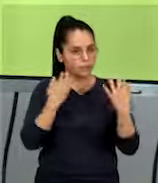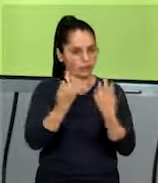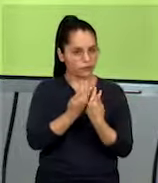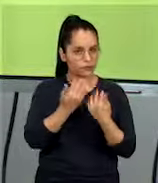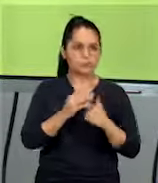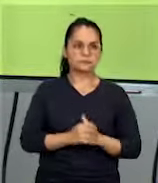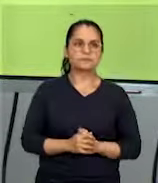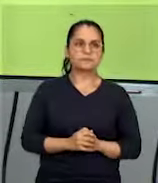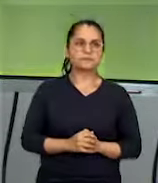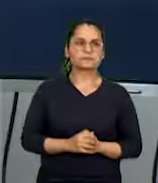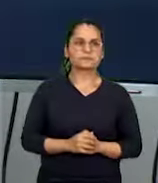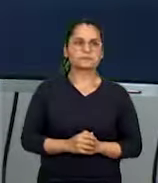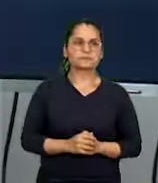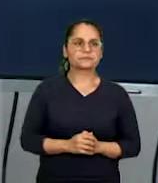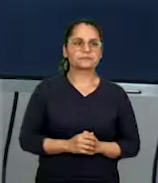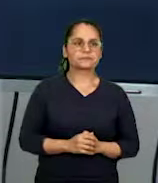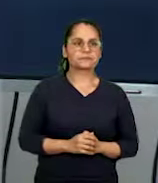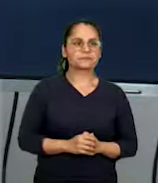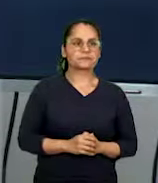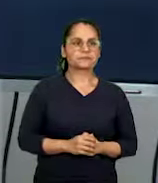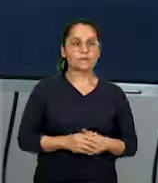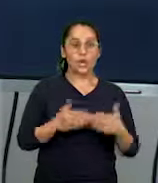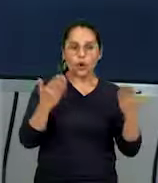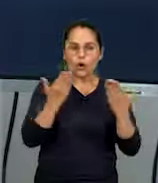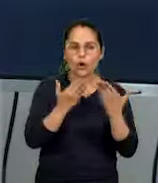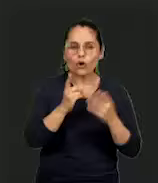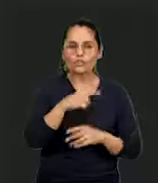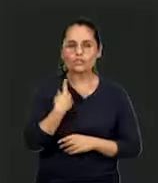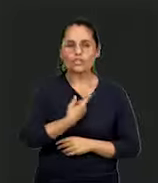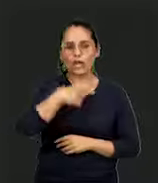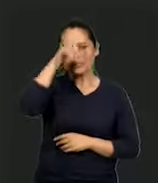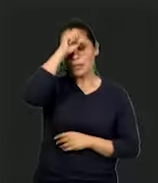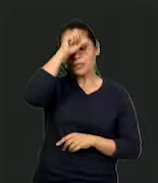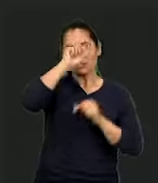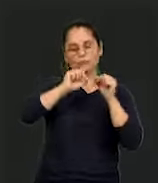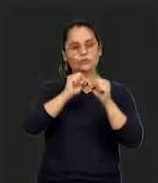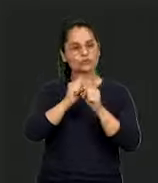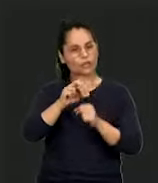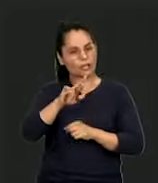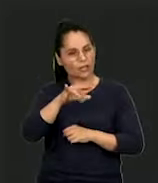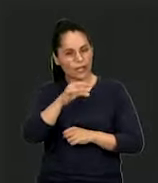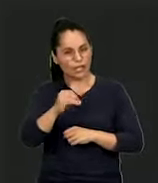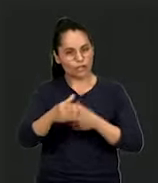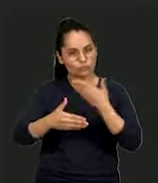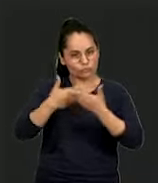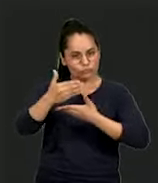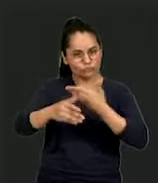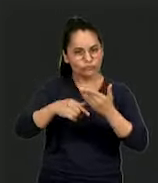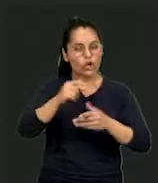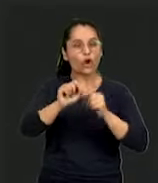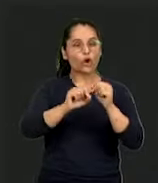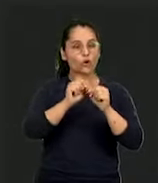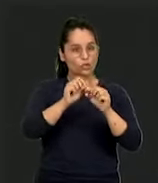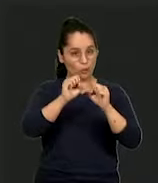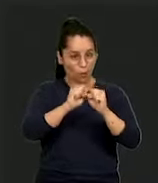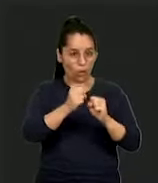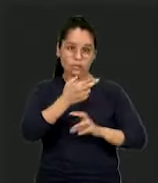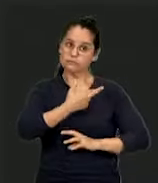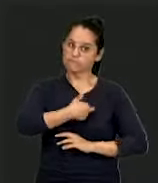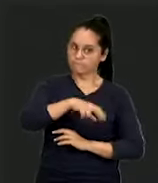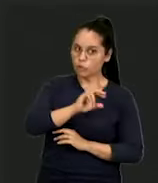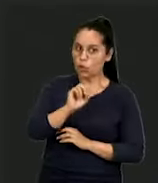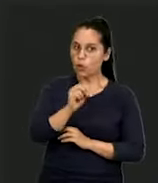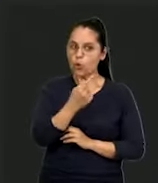do falecido. Hoje nós aprendemos que os ritos de passagem são cerimônias, religiosas ou